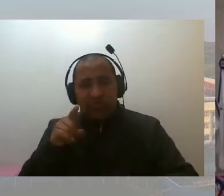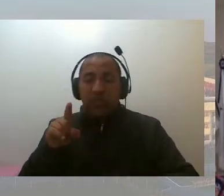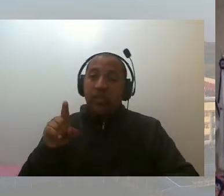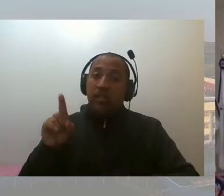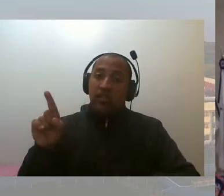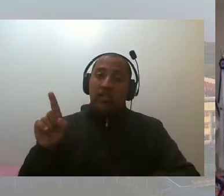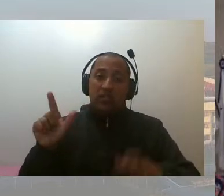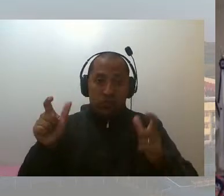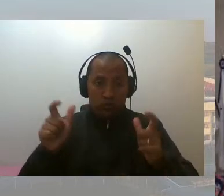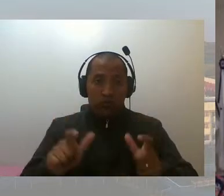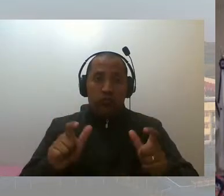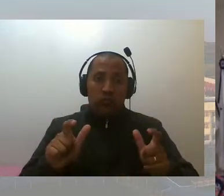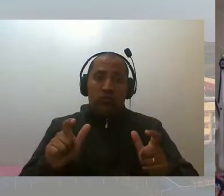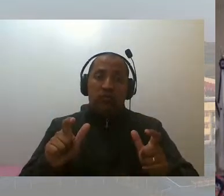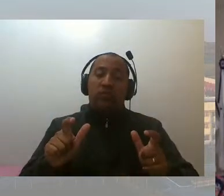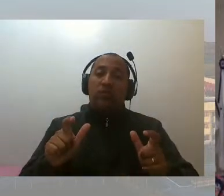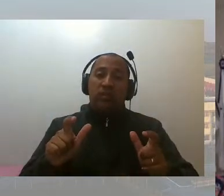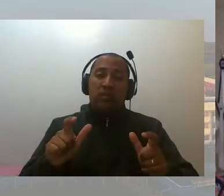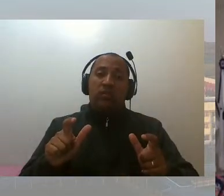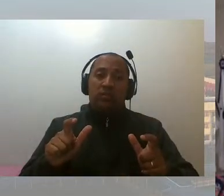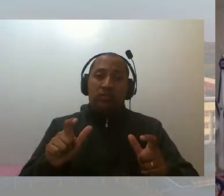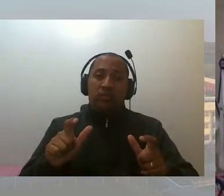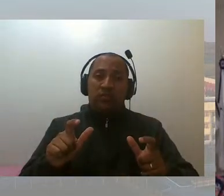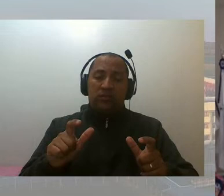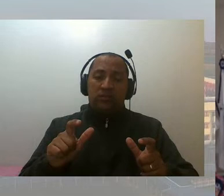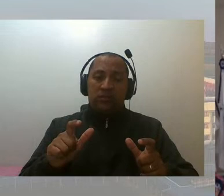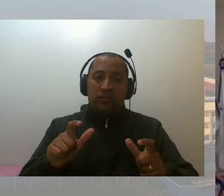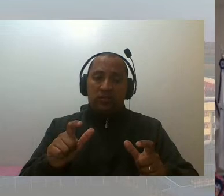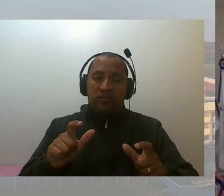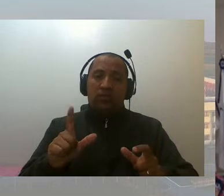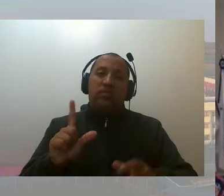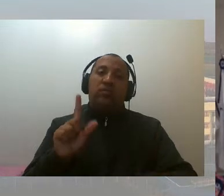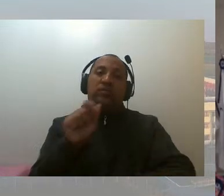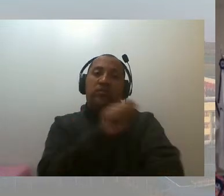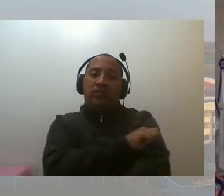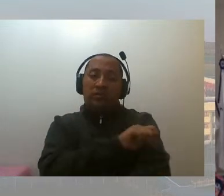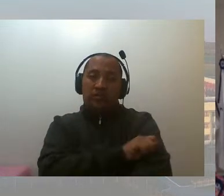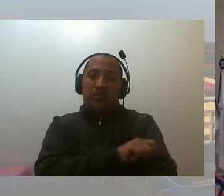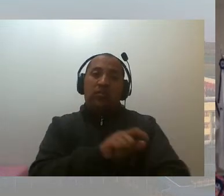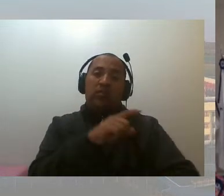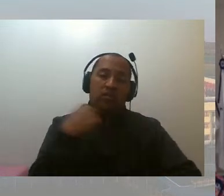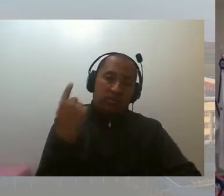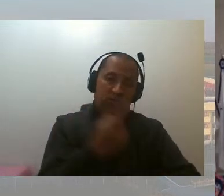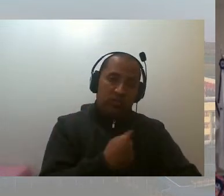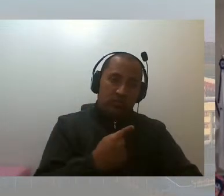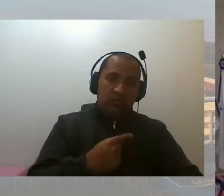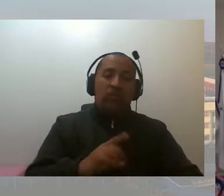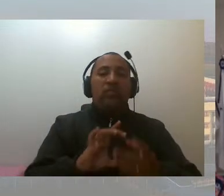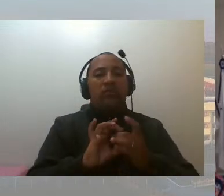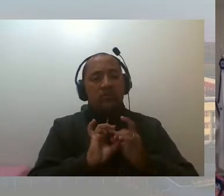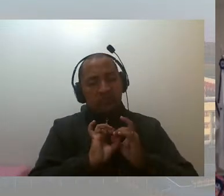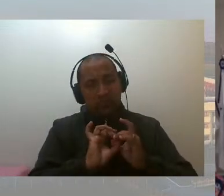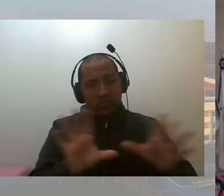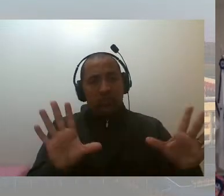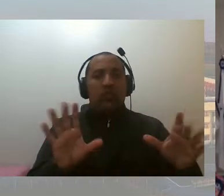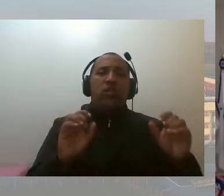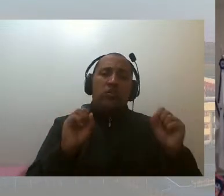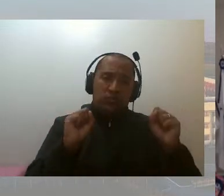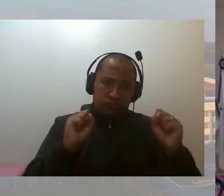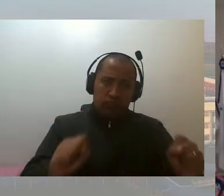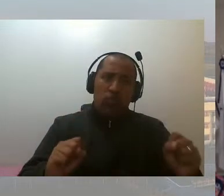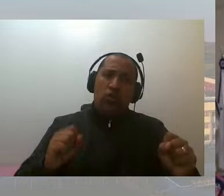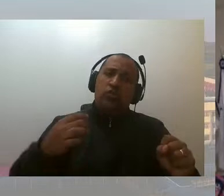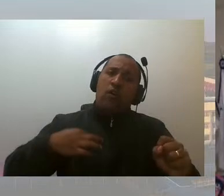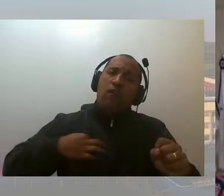sede, deixo aqui que os discentes estão disponíveis para ser